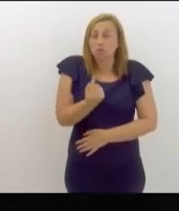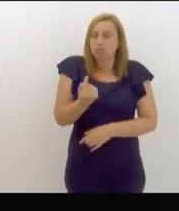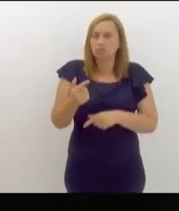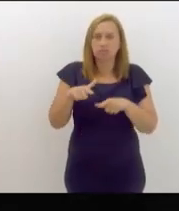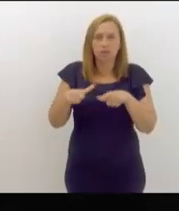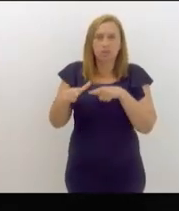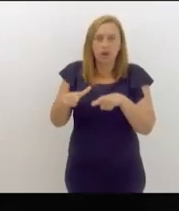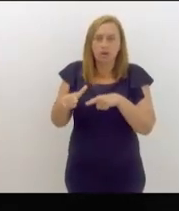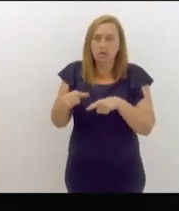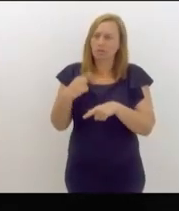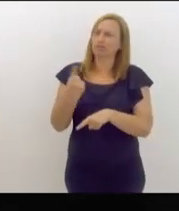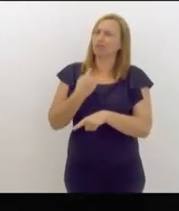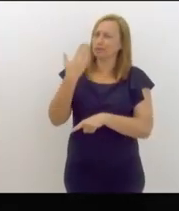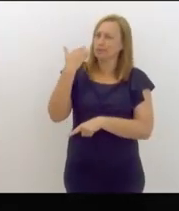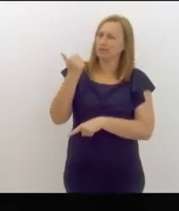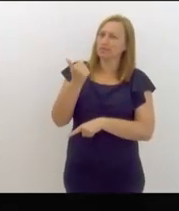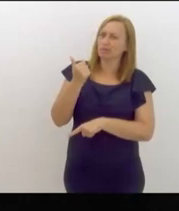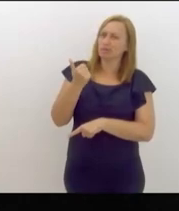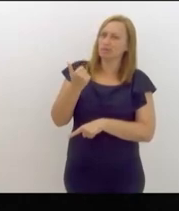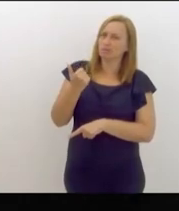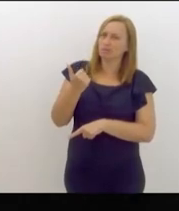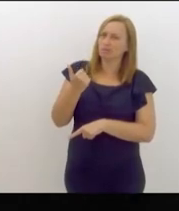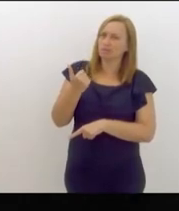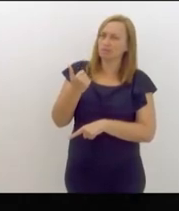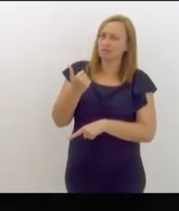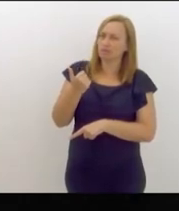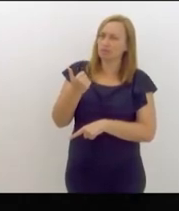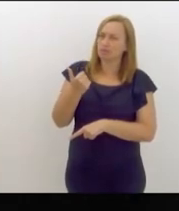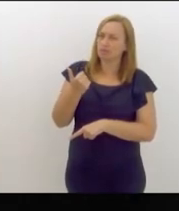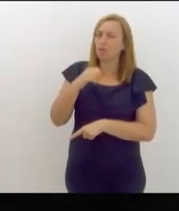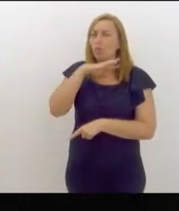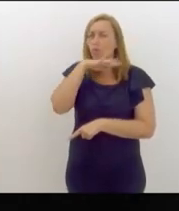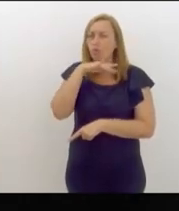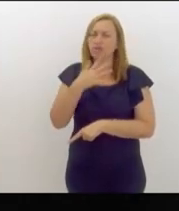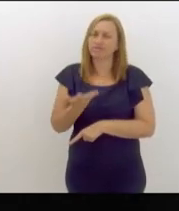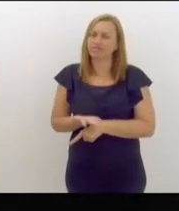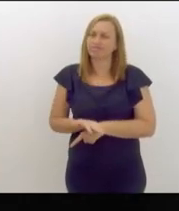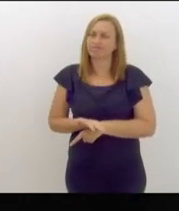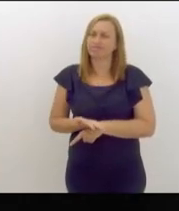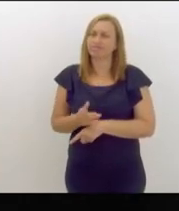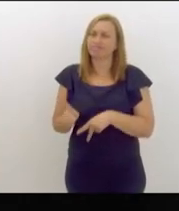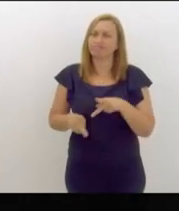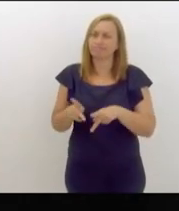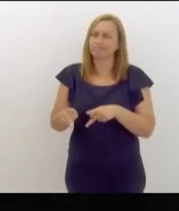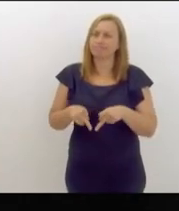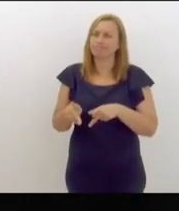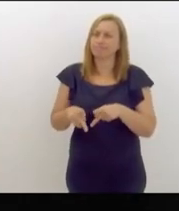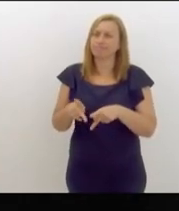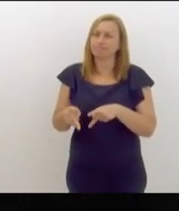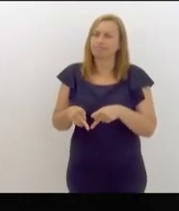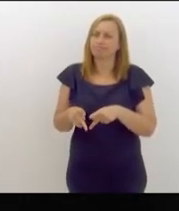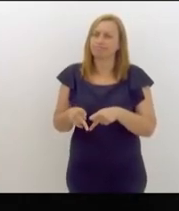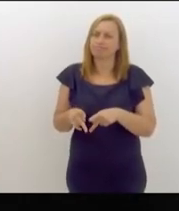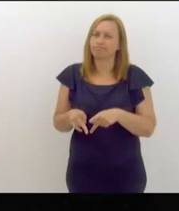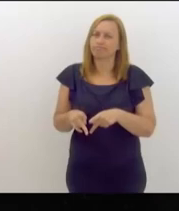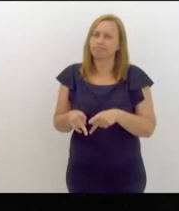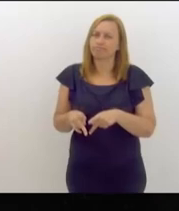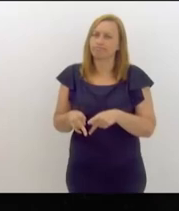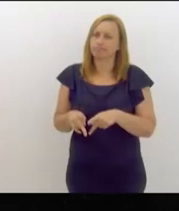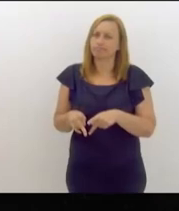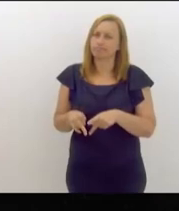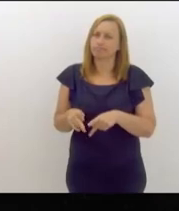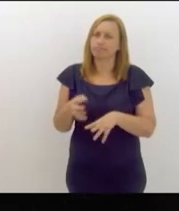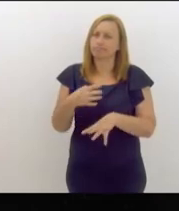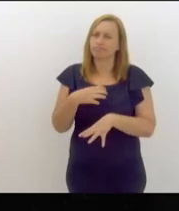que a gente sabe muito bem que está longe de ser um serviço um serviço bem prestado que a população Fluminense está longe de se sentir